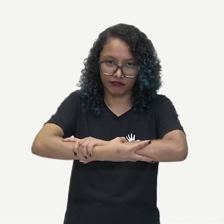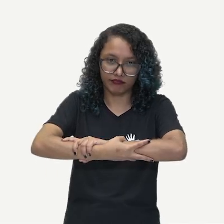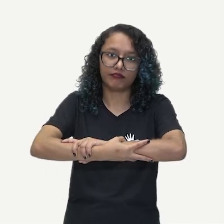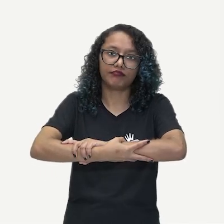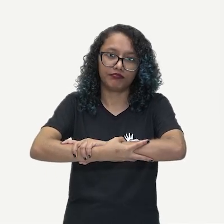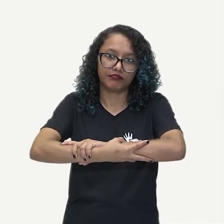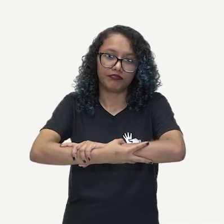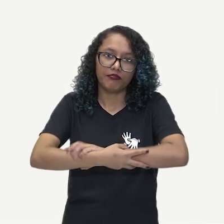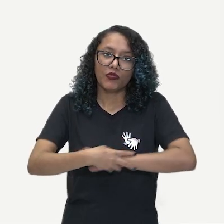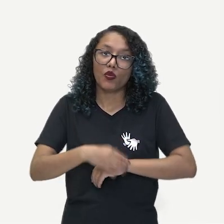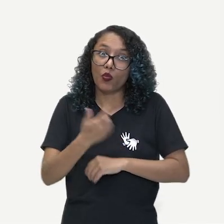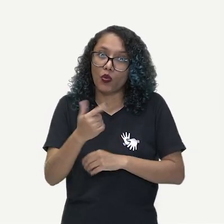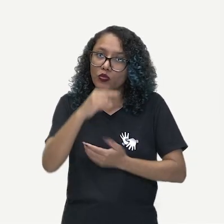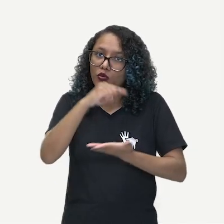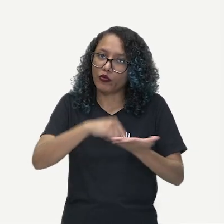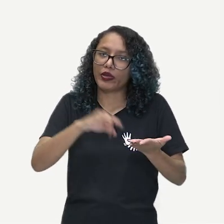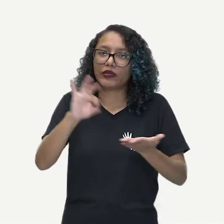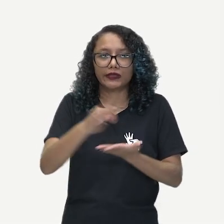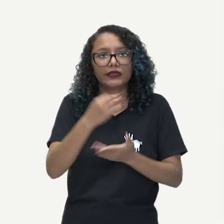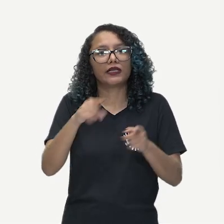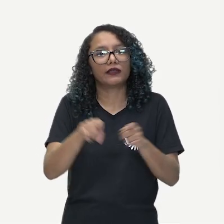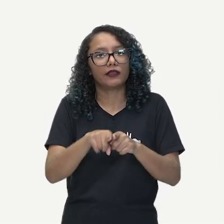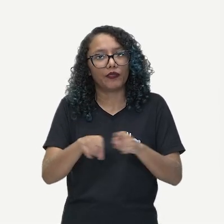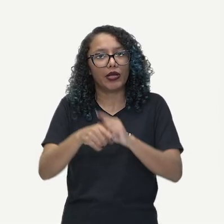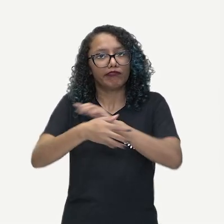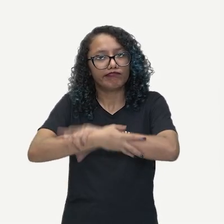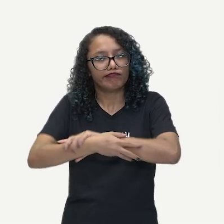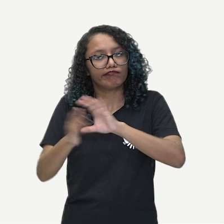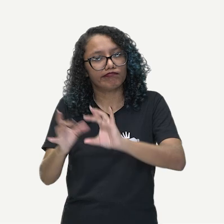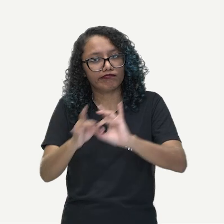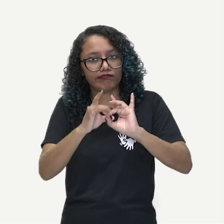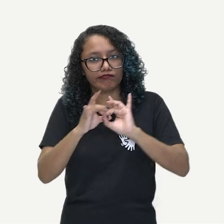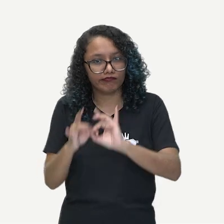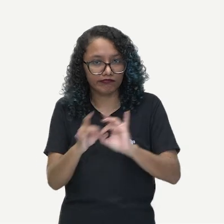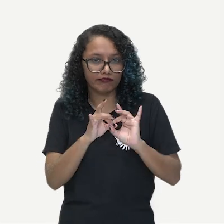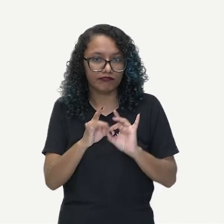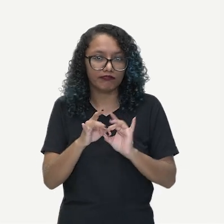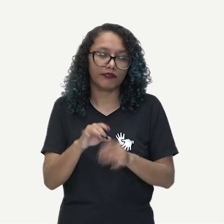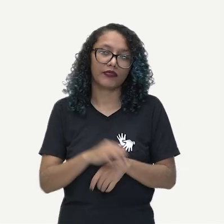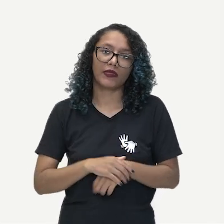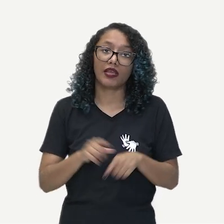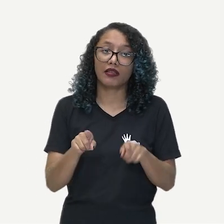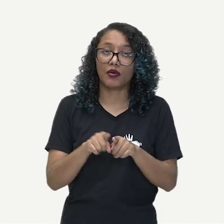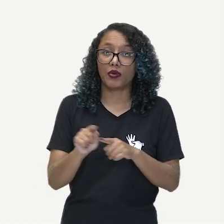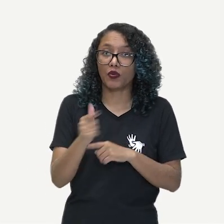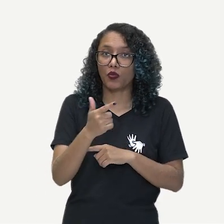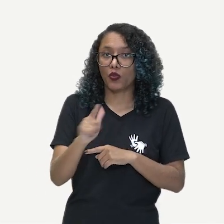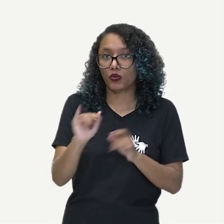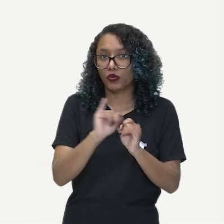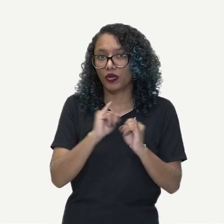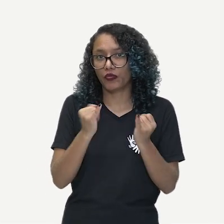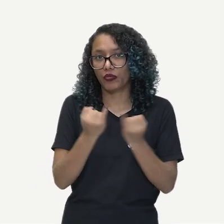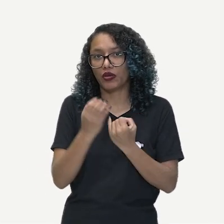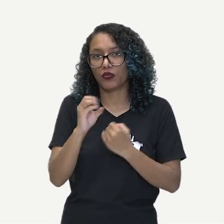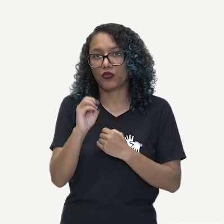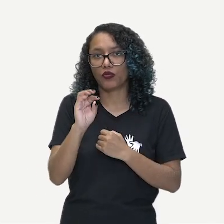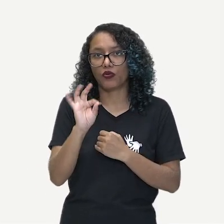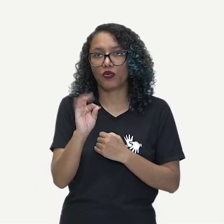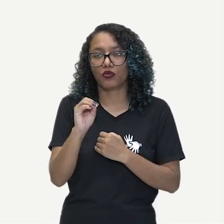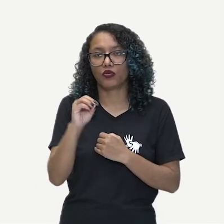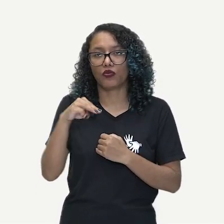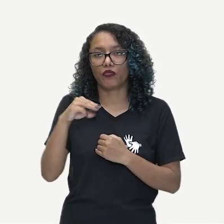Convenção Anglo-Russa. Ainda tem o personagem do Império Otomano, que primeiro ele se alinha